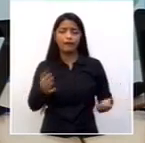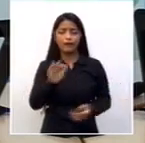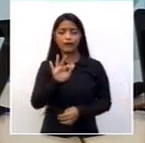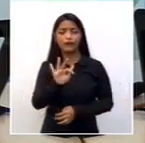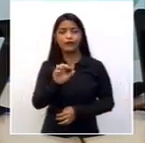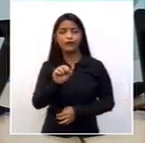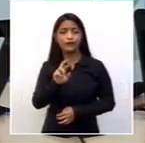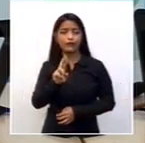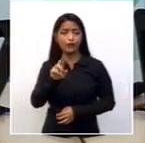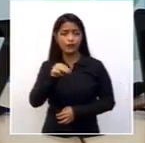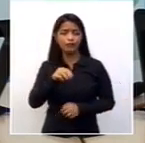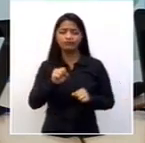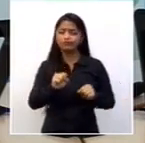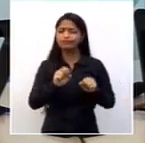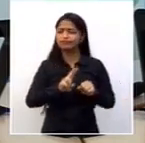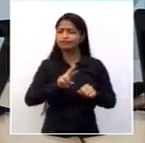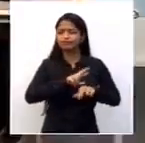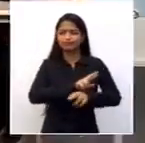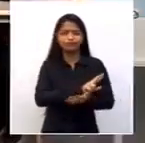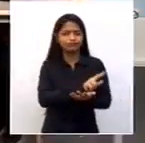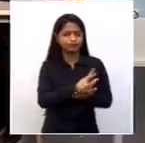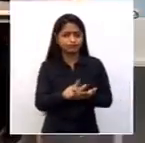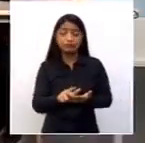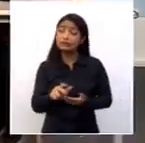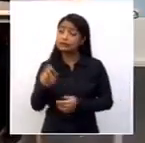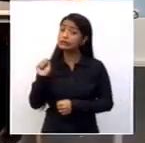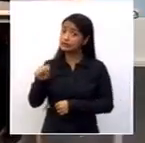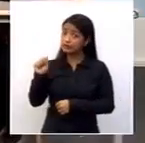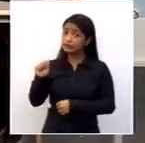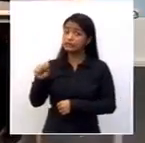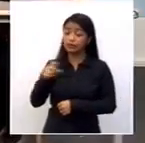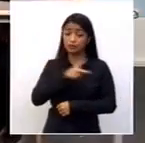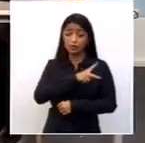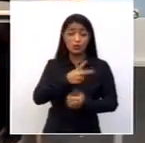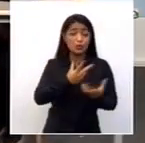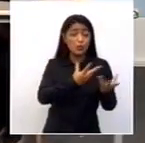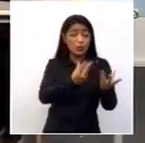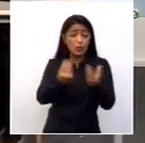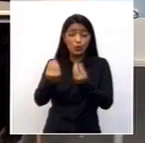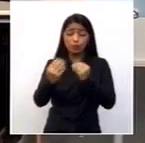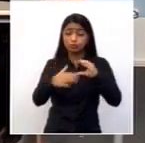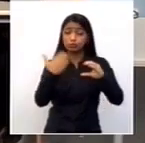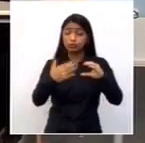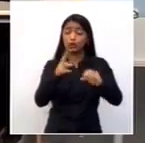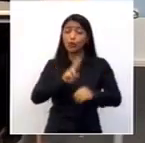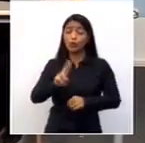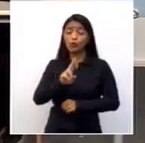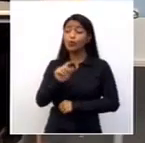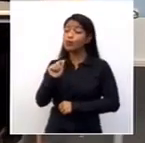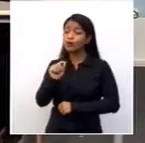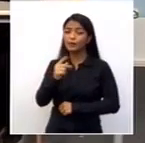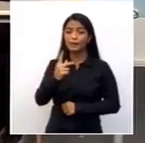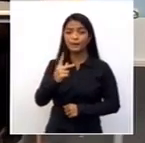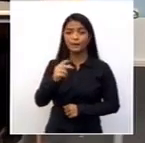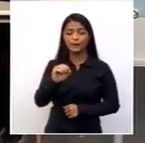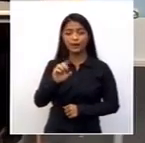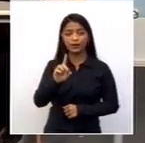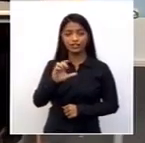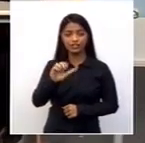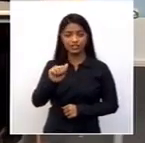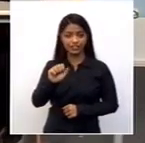também à distância. Sim, muitos professores têm relatado, inclusive, o uso de podcasts, né?